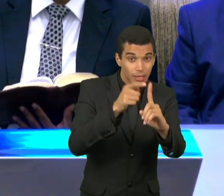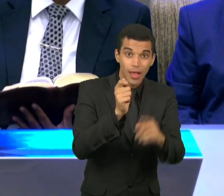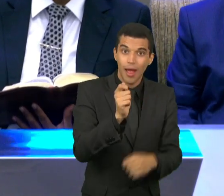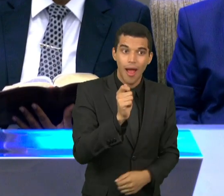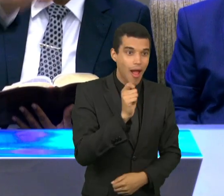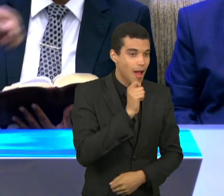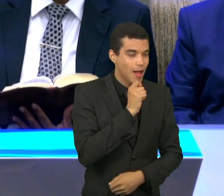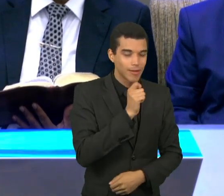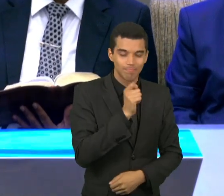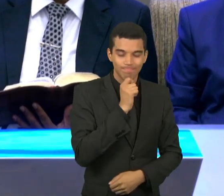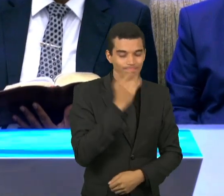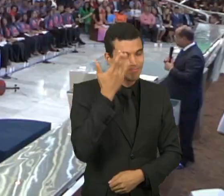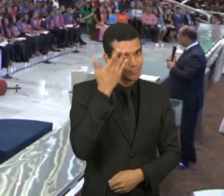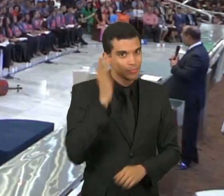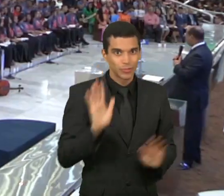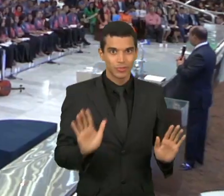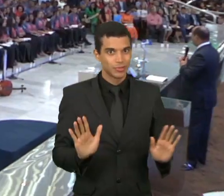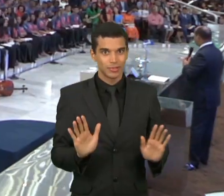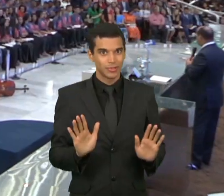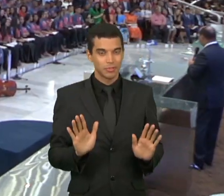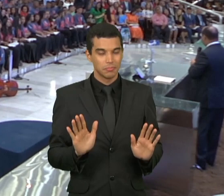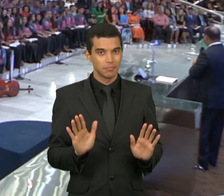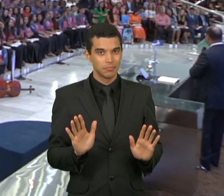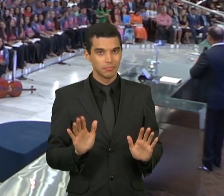ainda não se revelou.